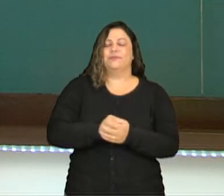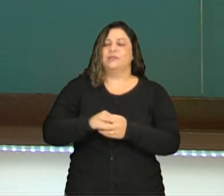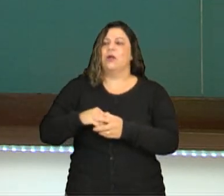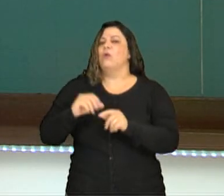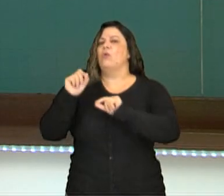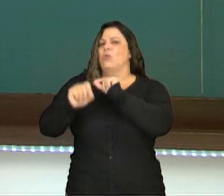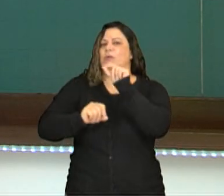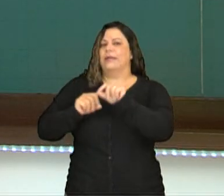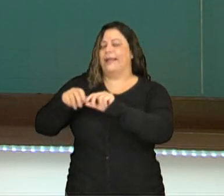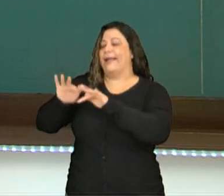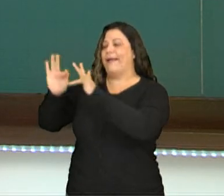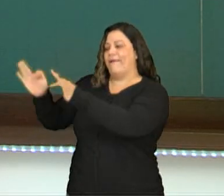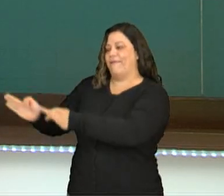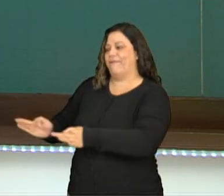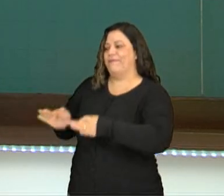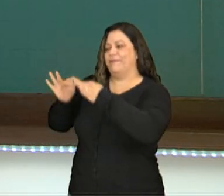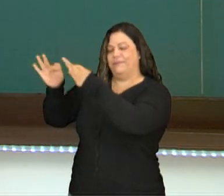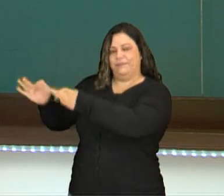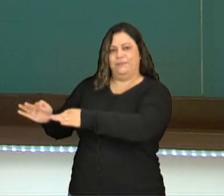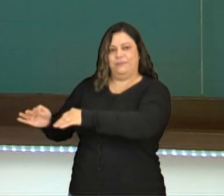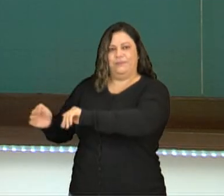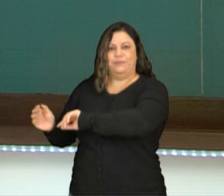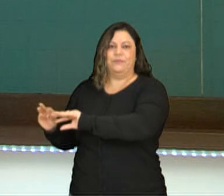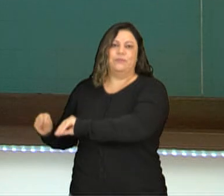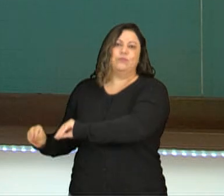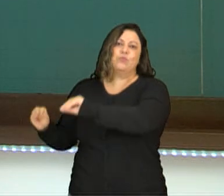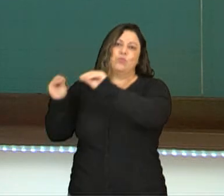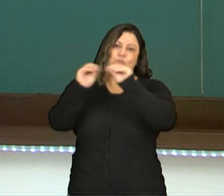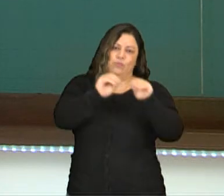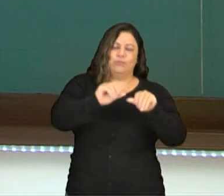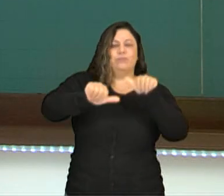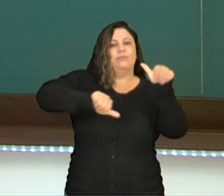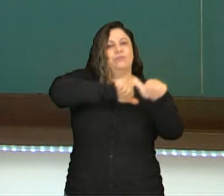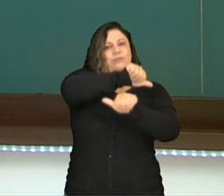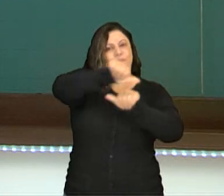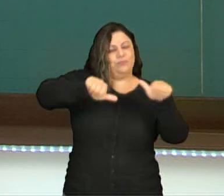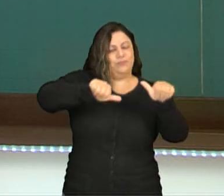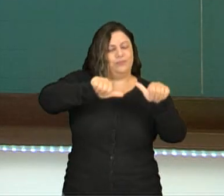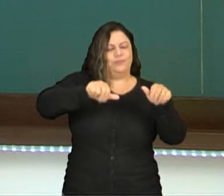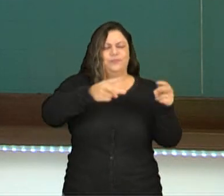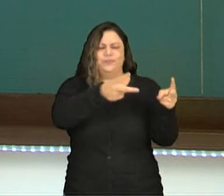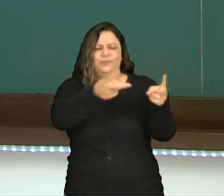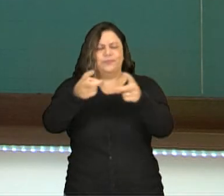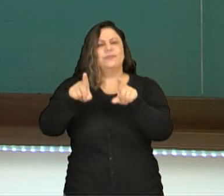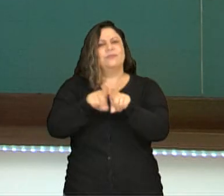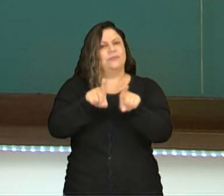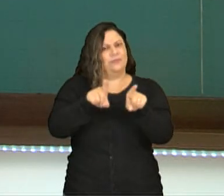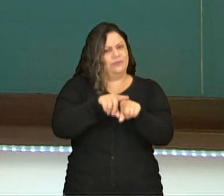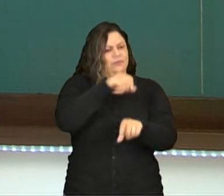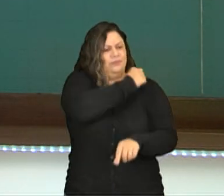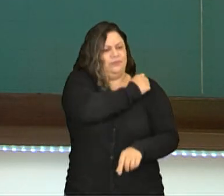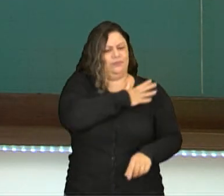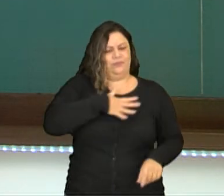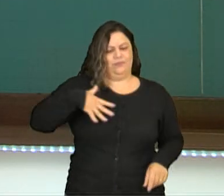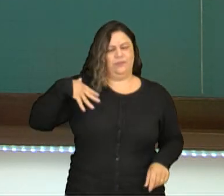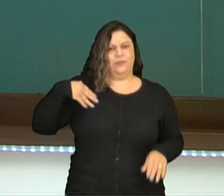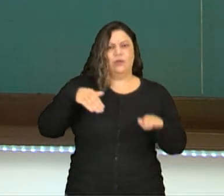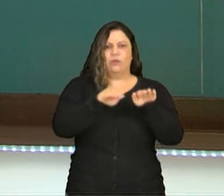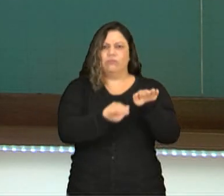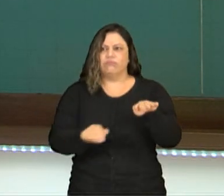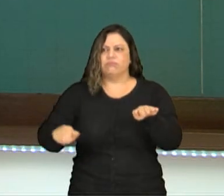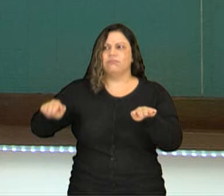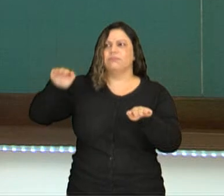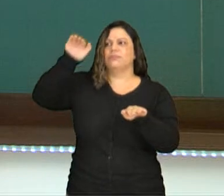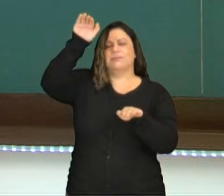exemplo. Nós vemos também a recuperação de Aristóteles, dado que Aristóteles ficou meio que esquecido durante algum tempo, e também